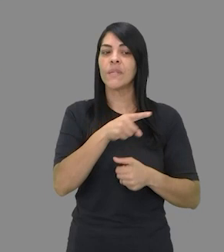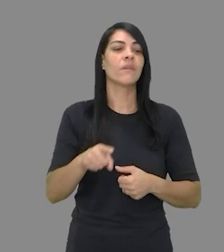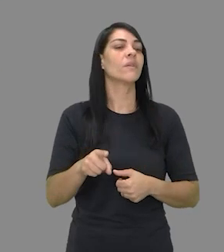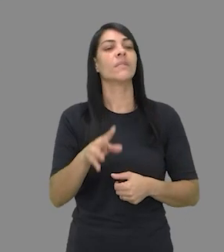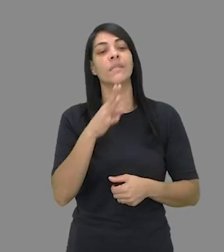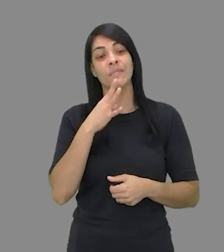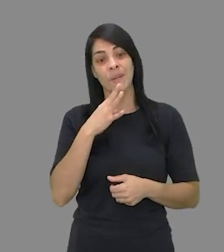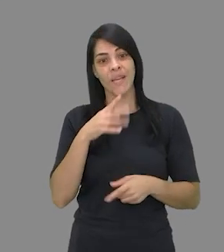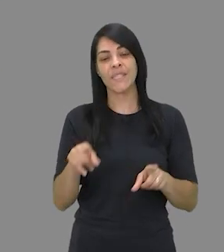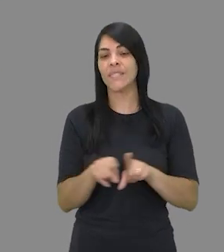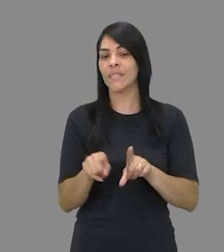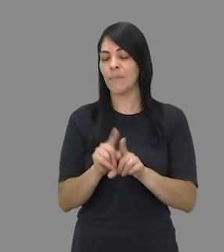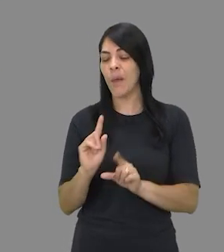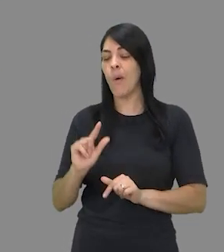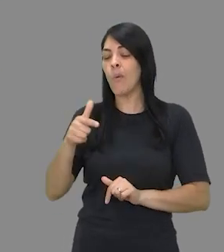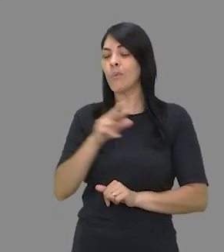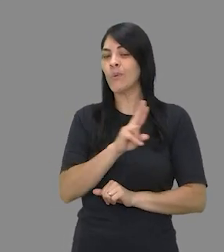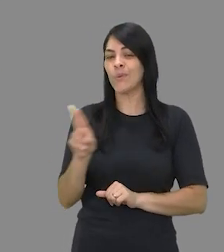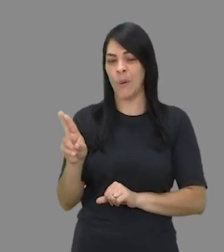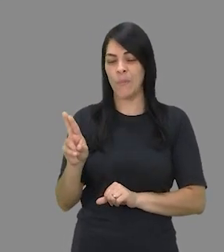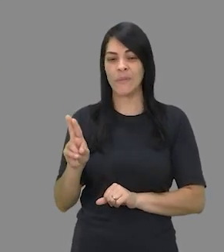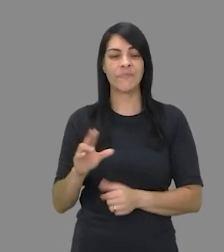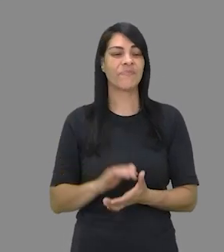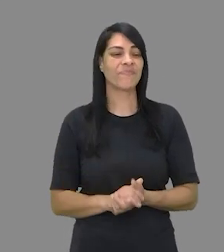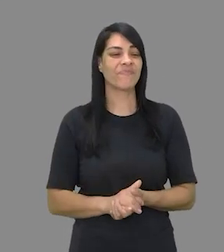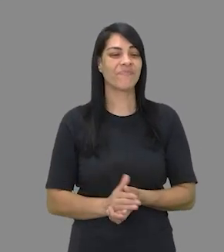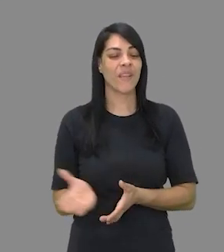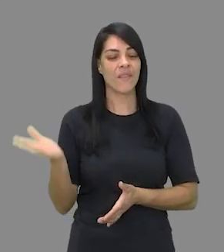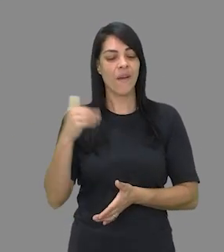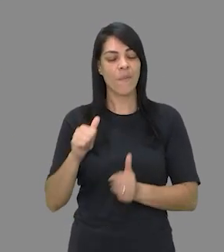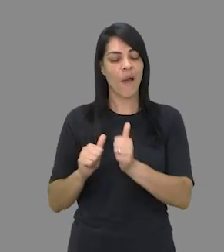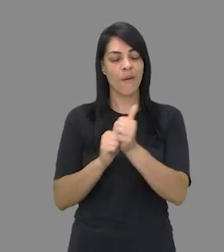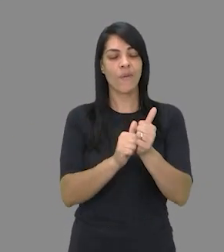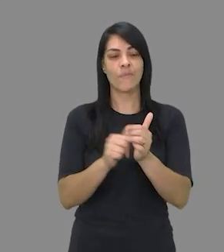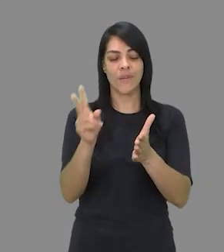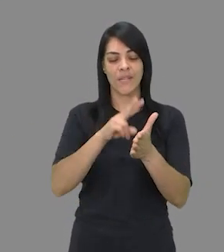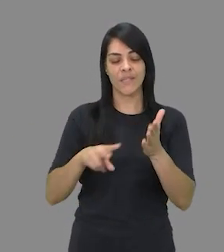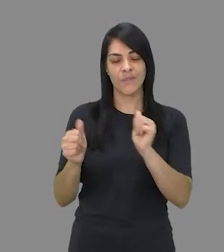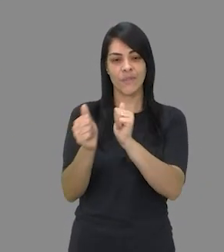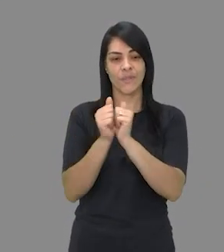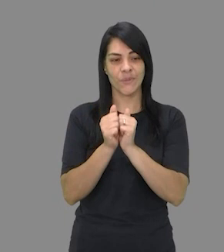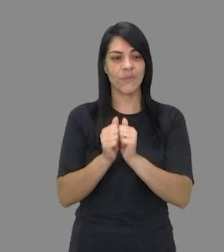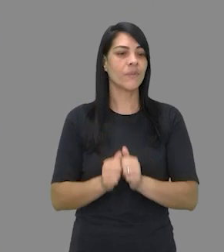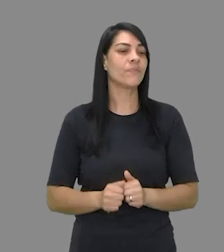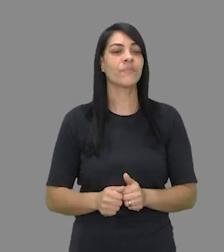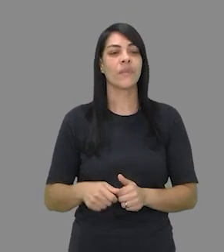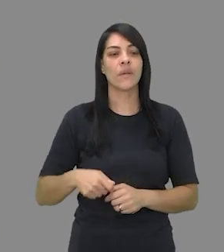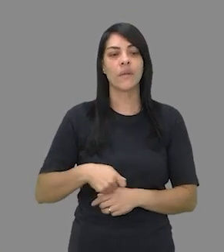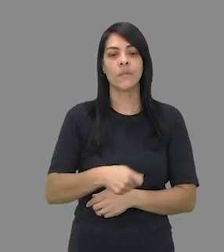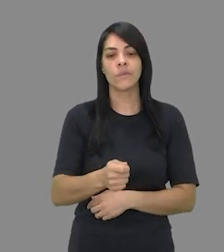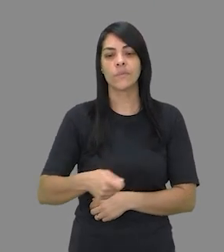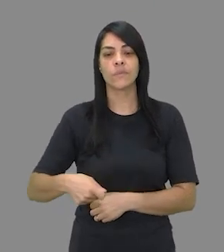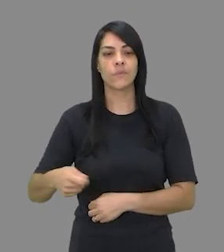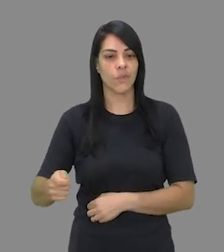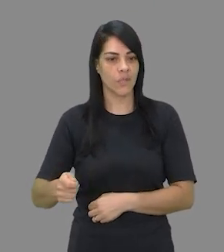e conhecem também por outro nome. Vamos lá? Acompanhem aí comigo. O tênis de mesa,